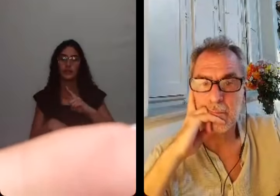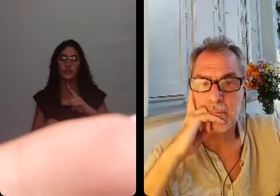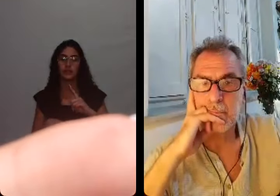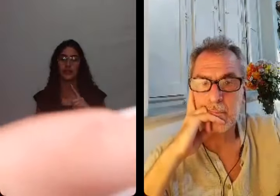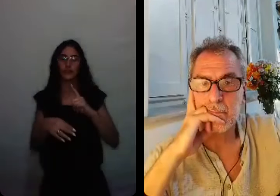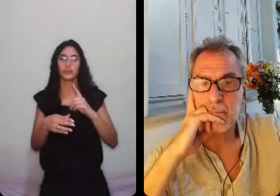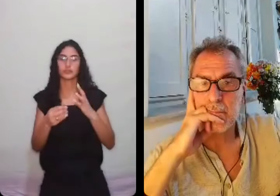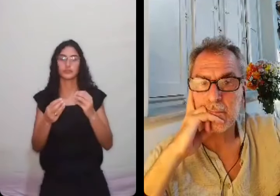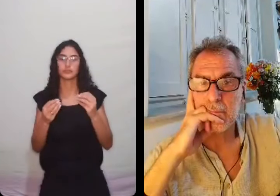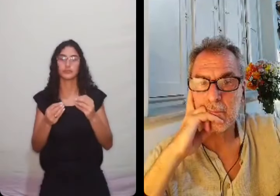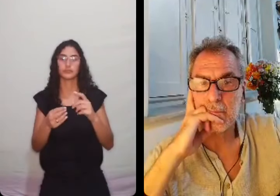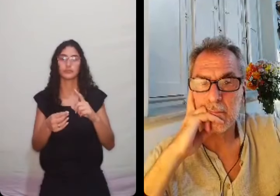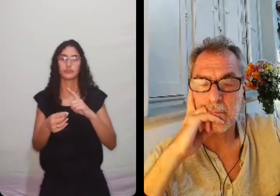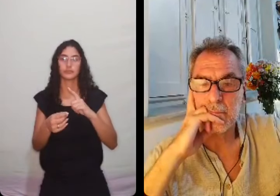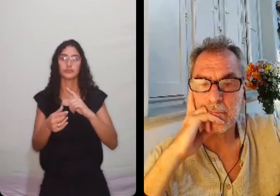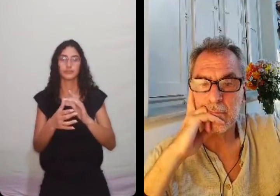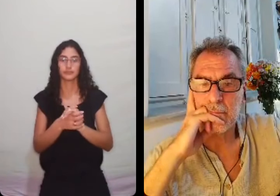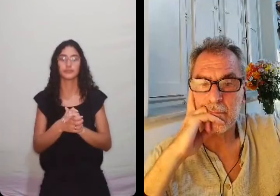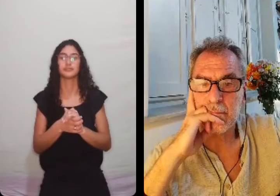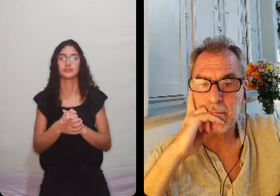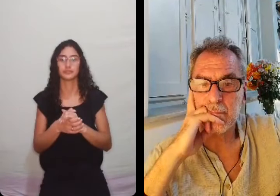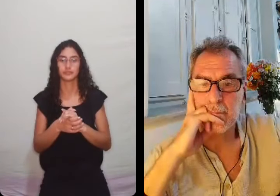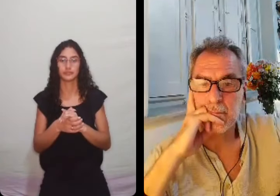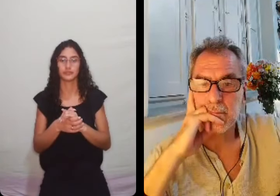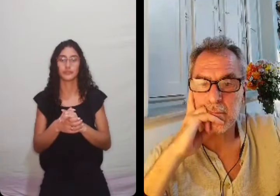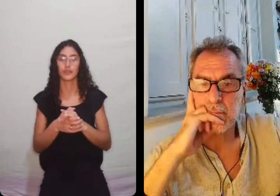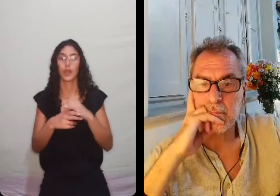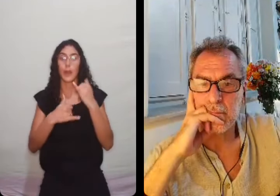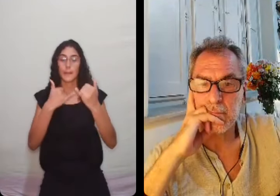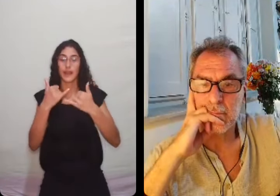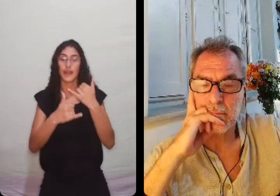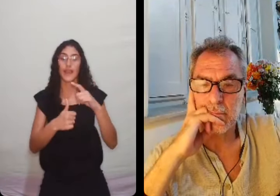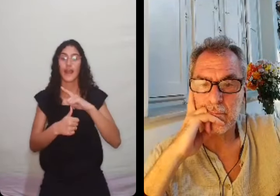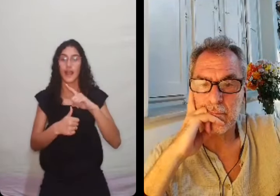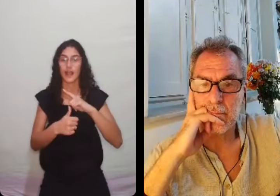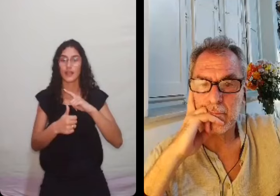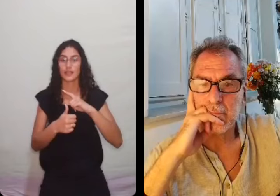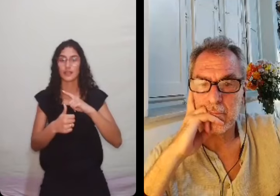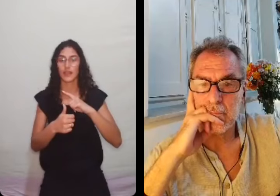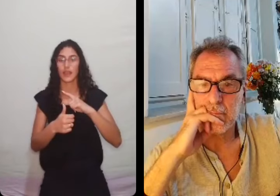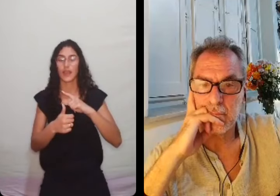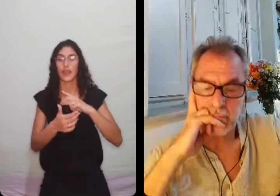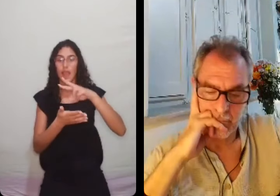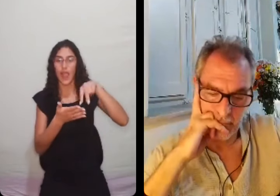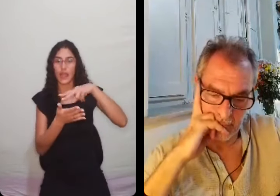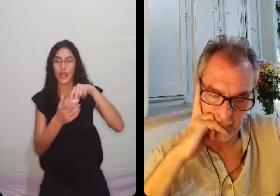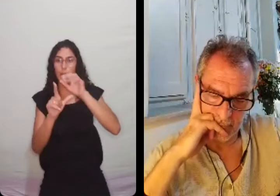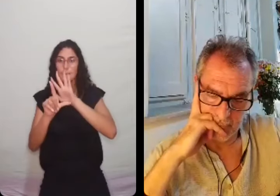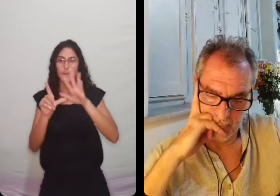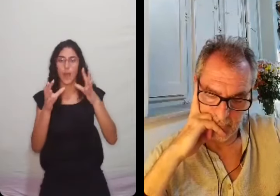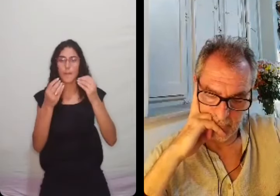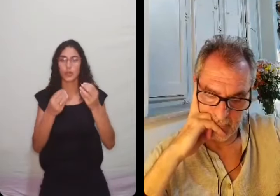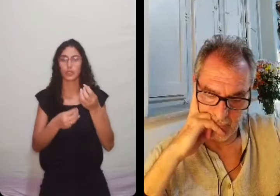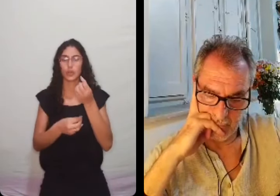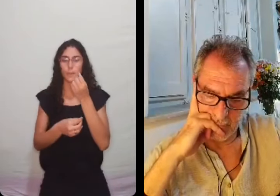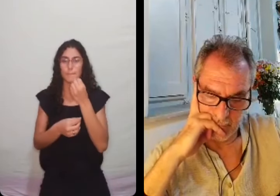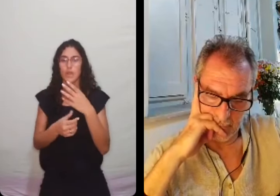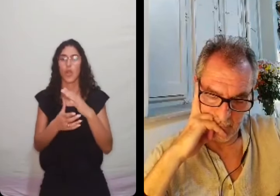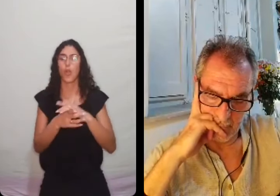Então, nesse jogo. Nesse diálogo de dança e imagem. É muito bem-vindo. Porque é um trabalho todo